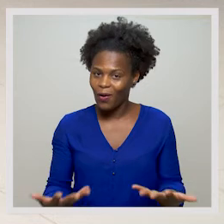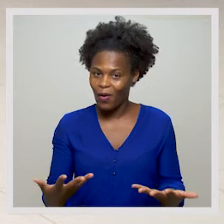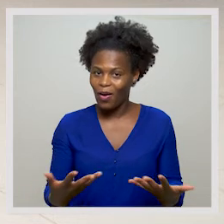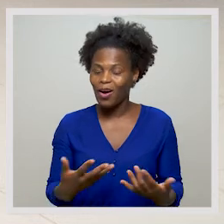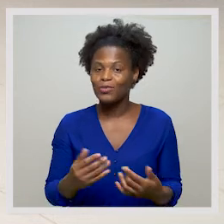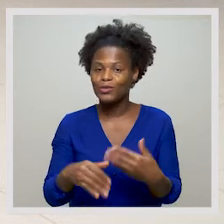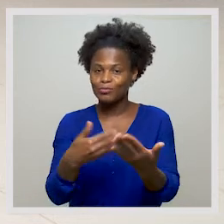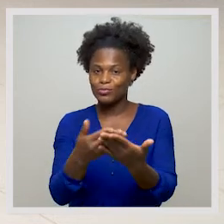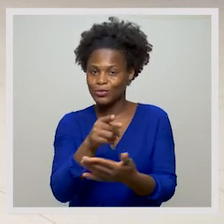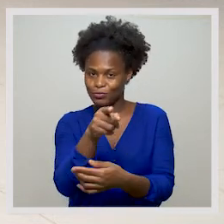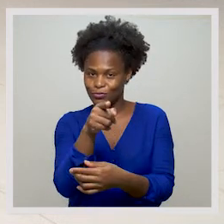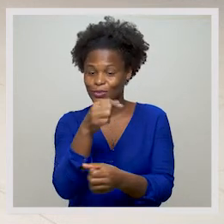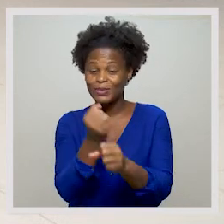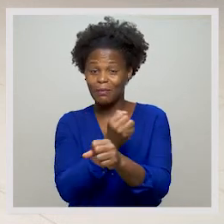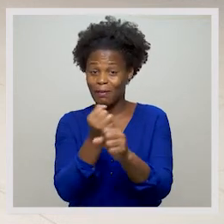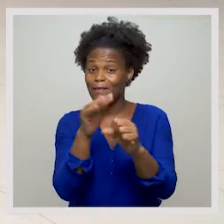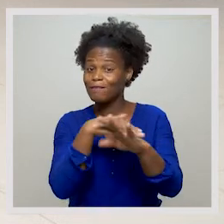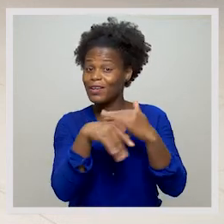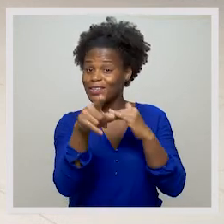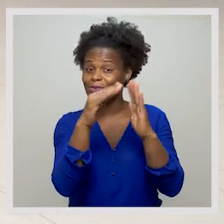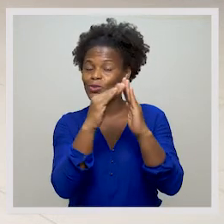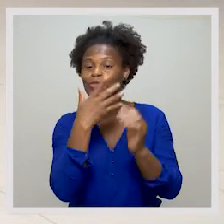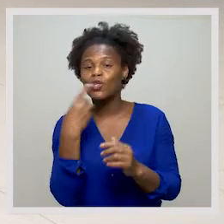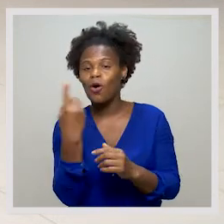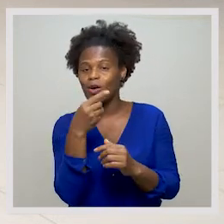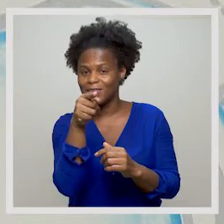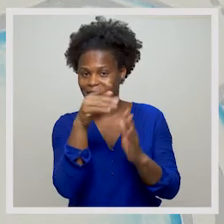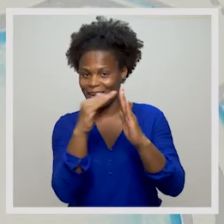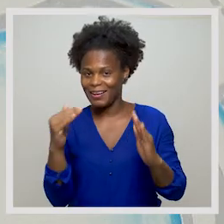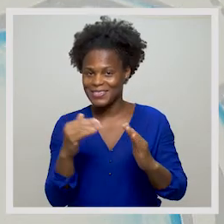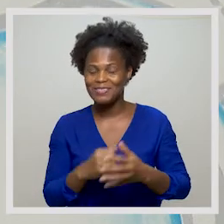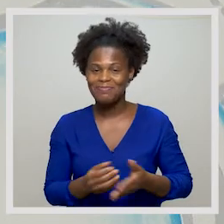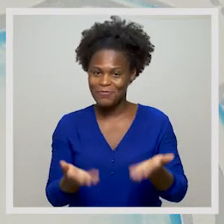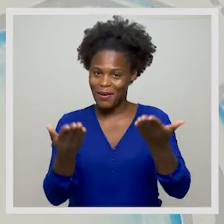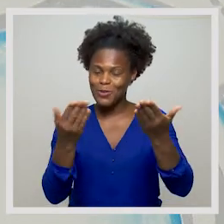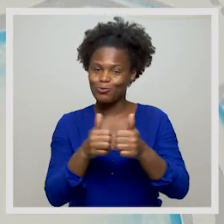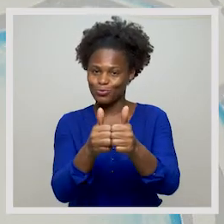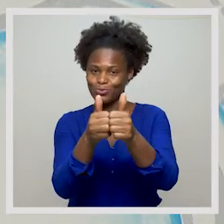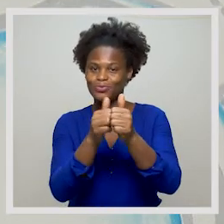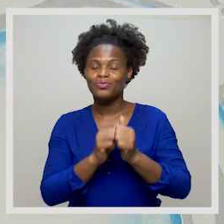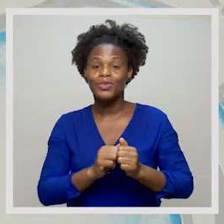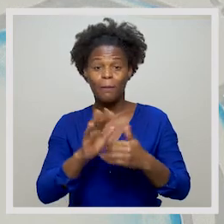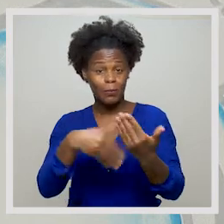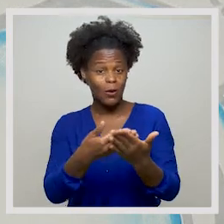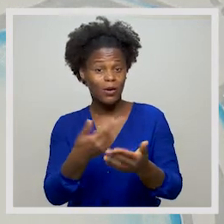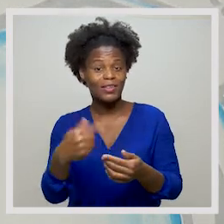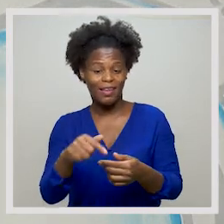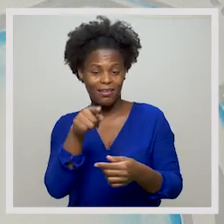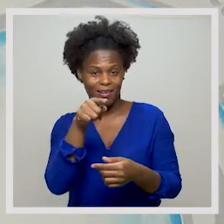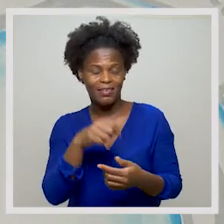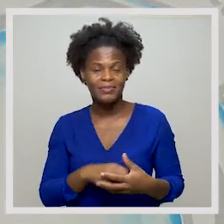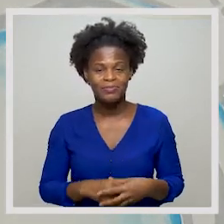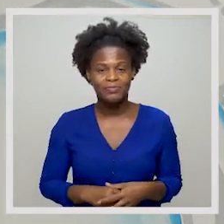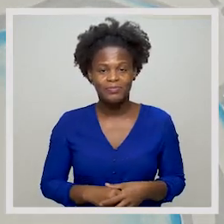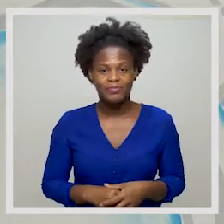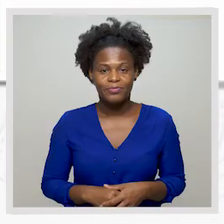Então, agora, vou deixar-vos um trabalho para fazerem sozinhos ali em casa. Vamos lá acompanhar. Como proposta,